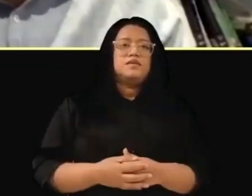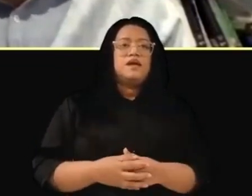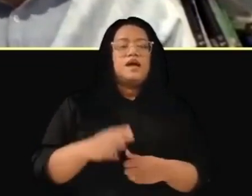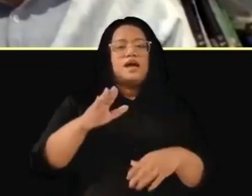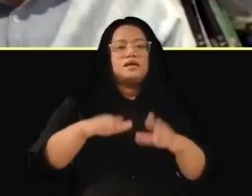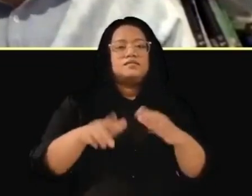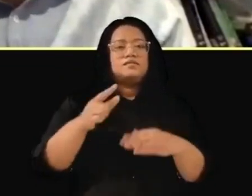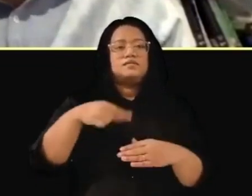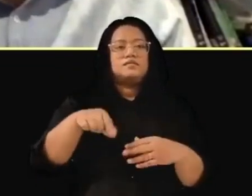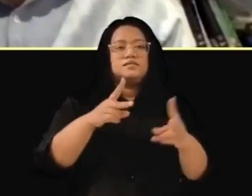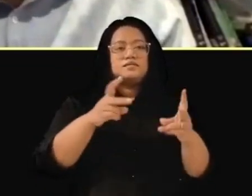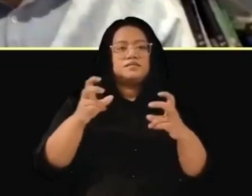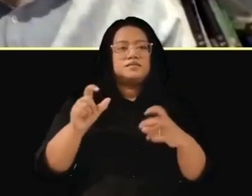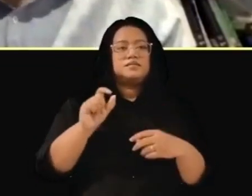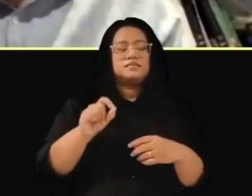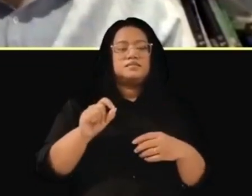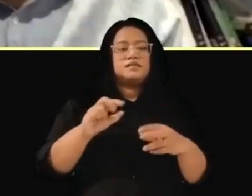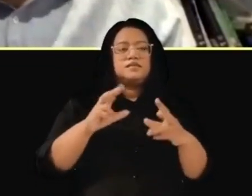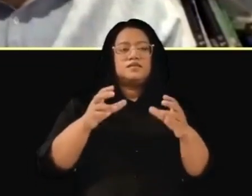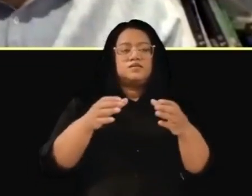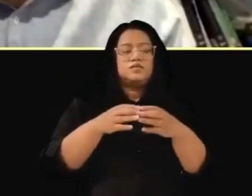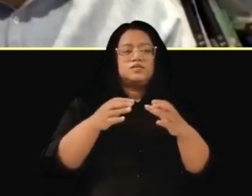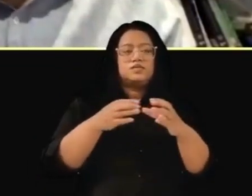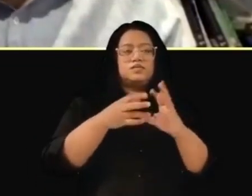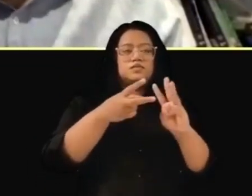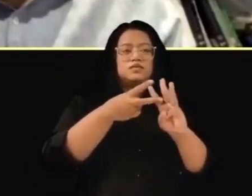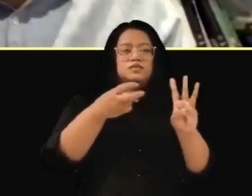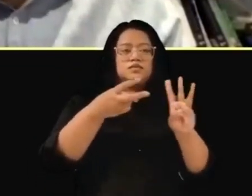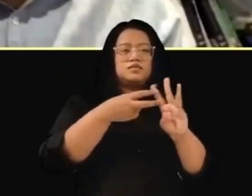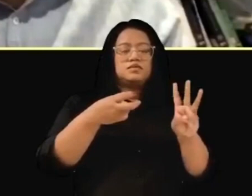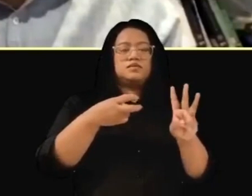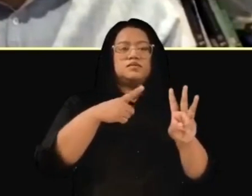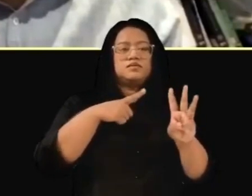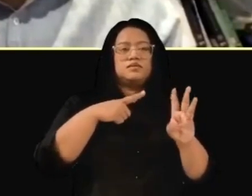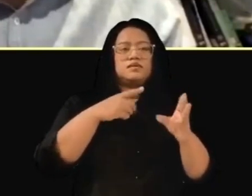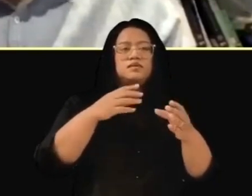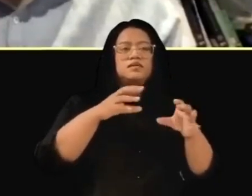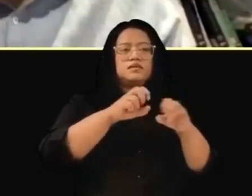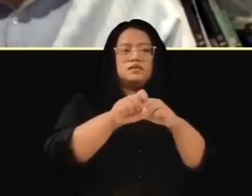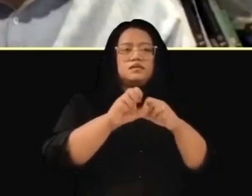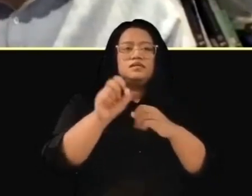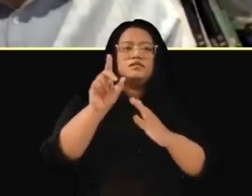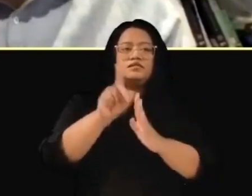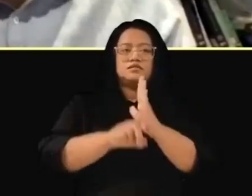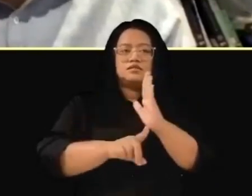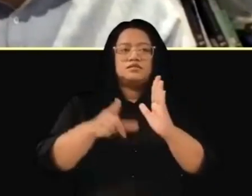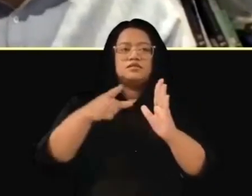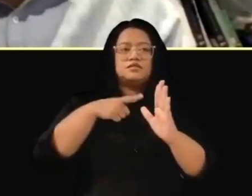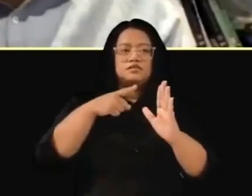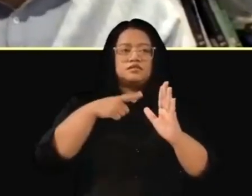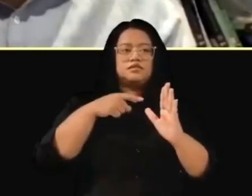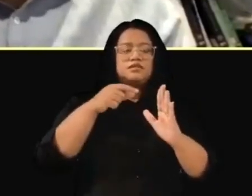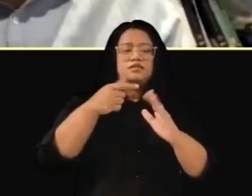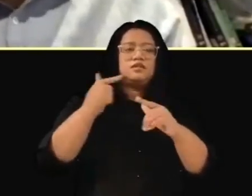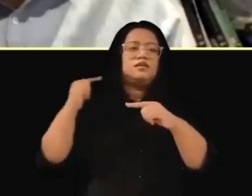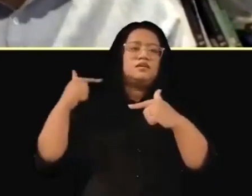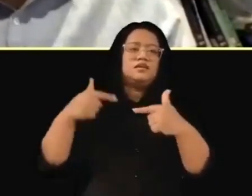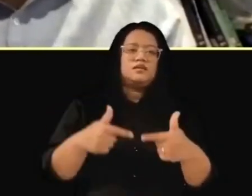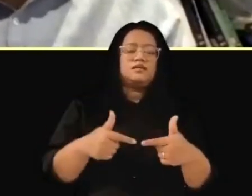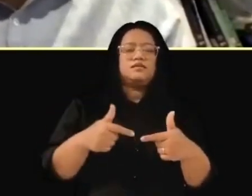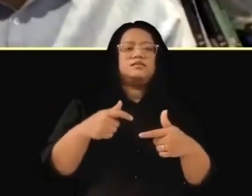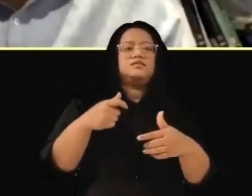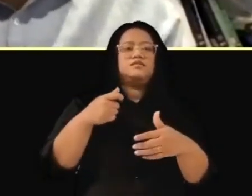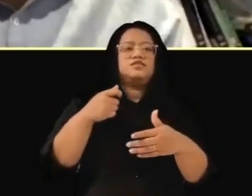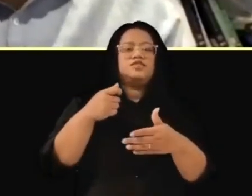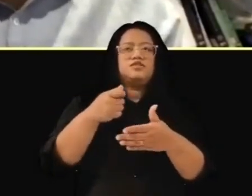especialmente na questão dos povos originários, hoje já temos, né, felizmente, pessoas formadas na área do direito que vêm de povos originários, do movimento sem terra, entre outros,